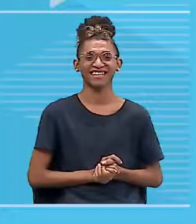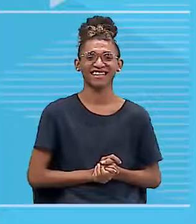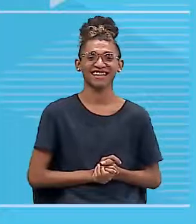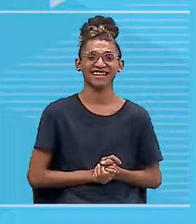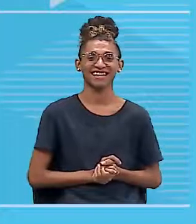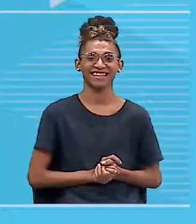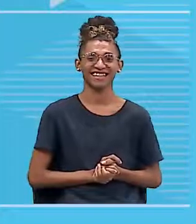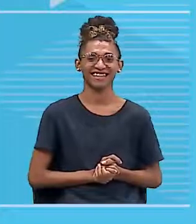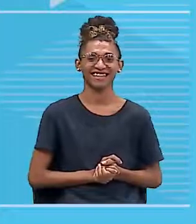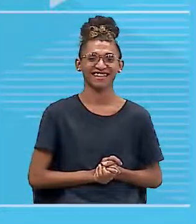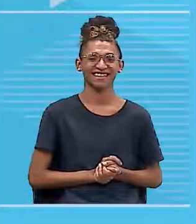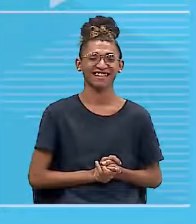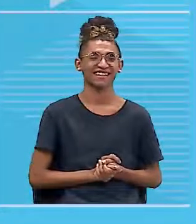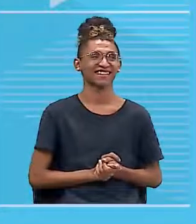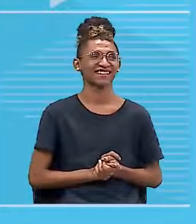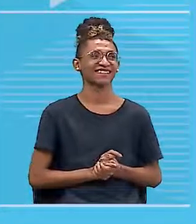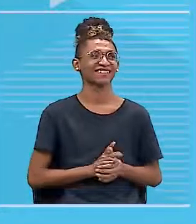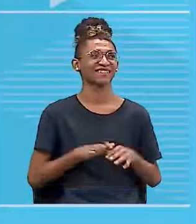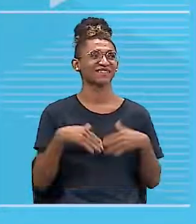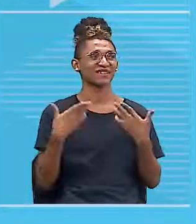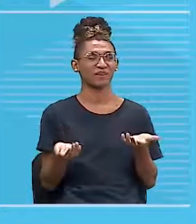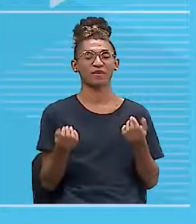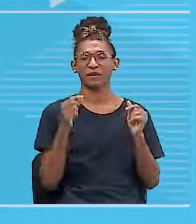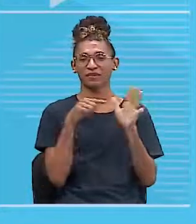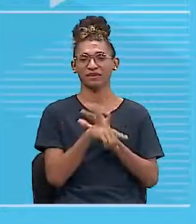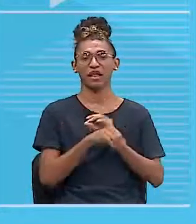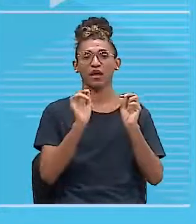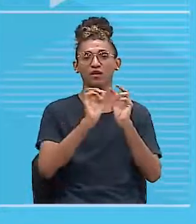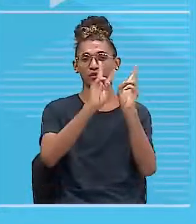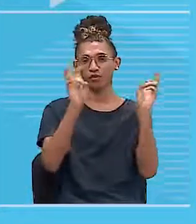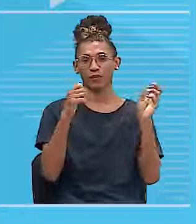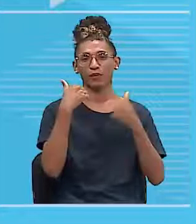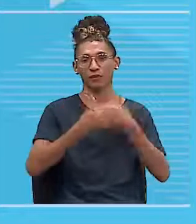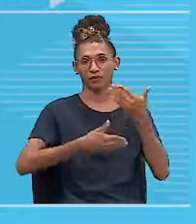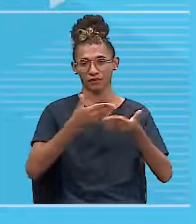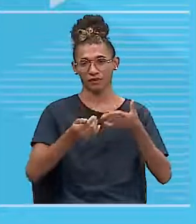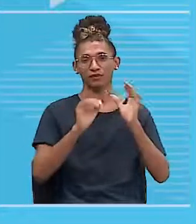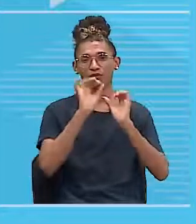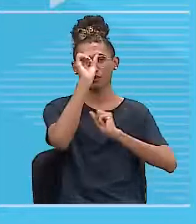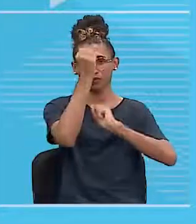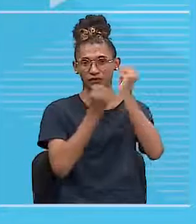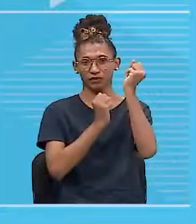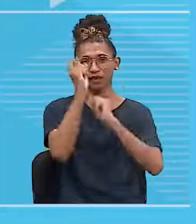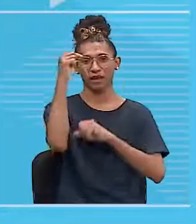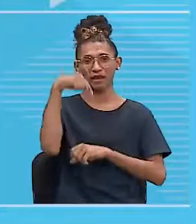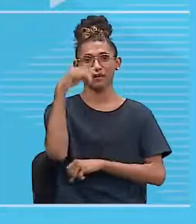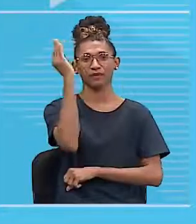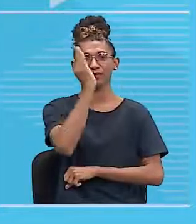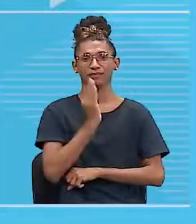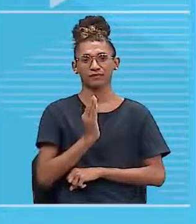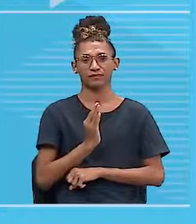gostei sobre o processo de industrialização do Brasil indústria no Brasil